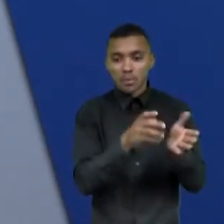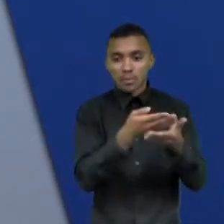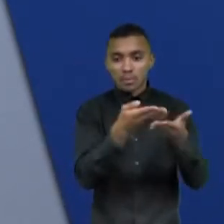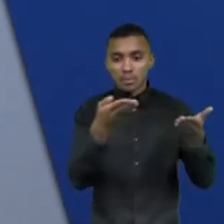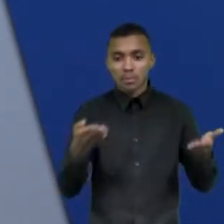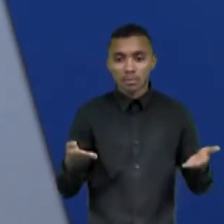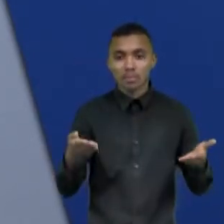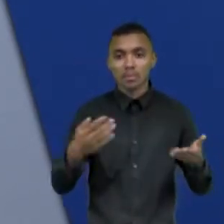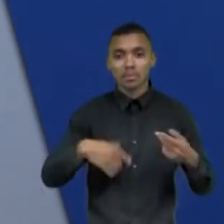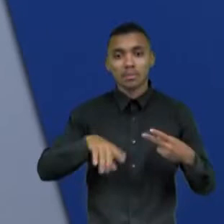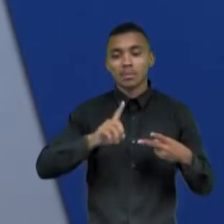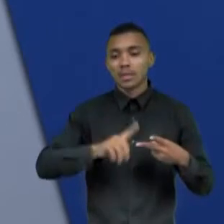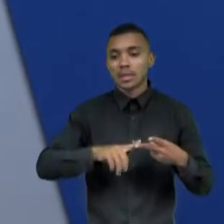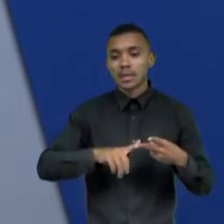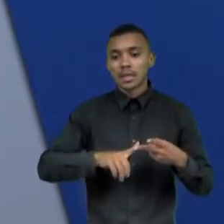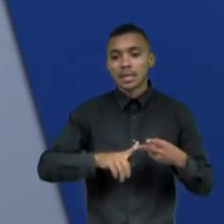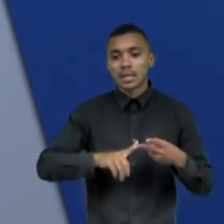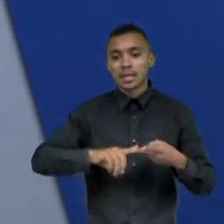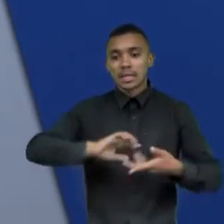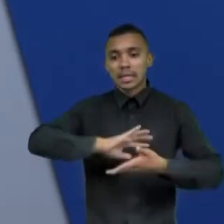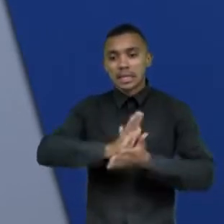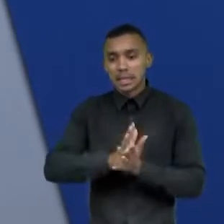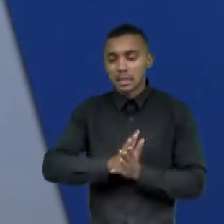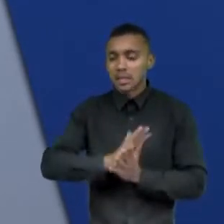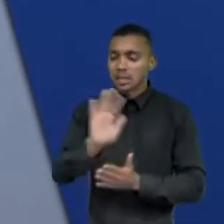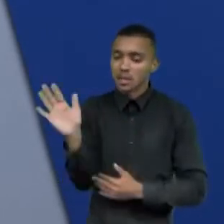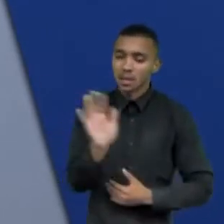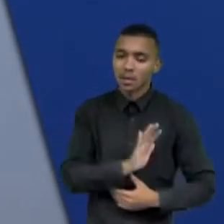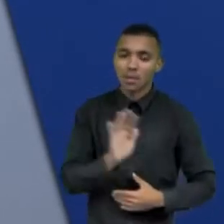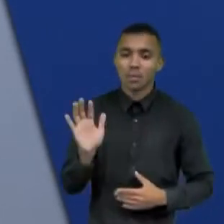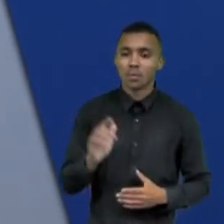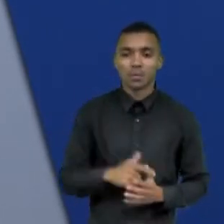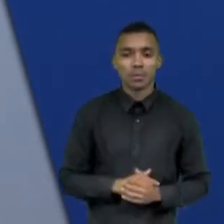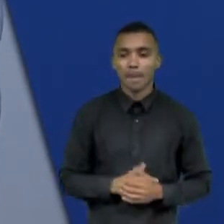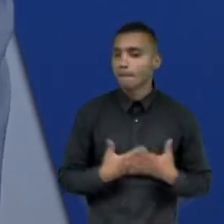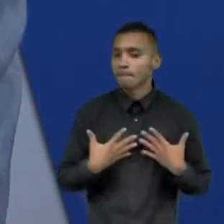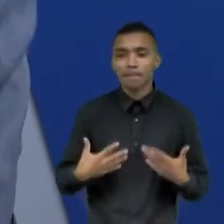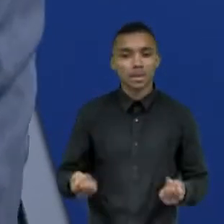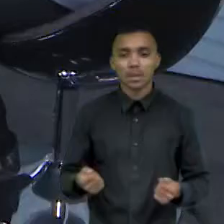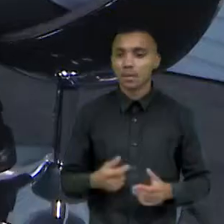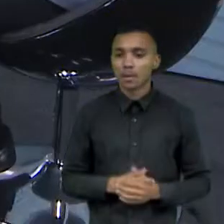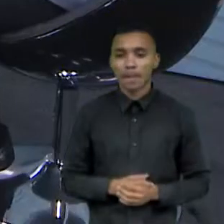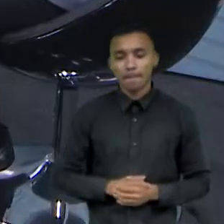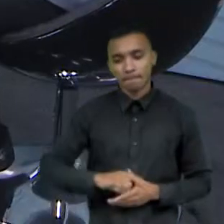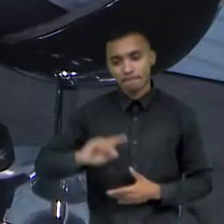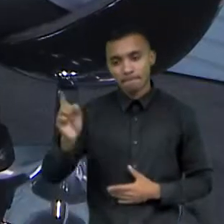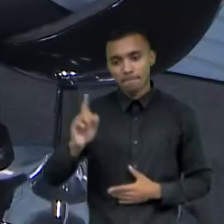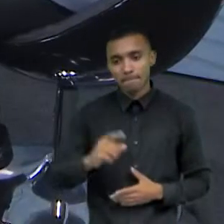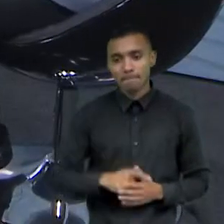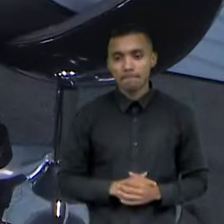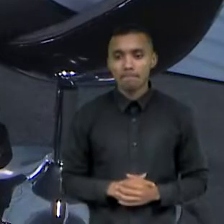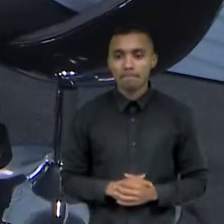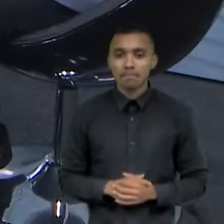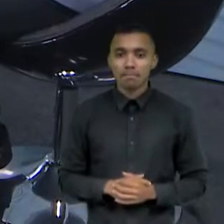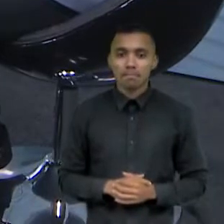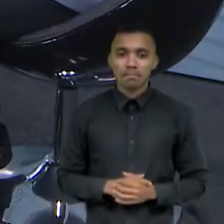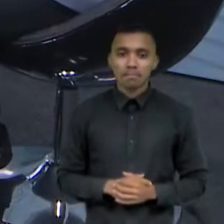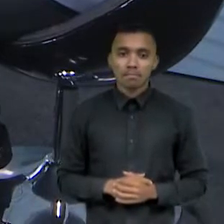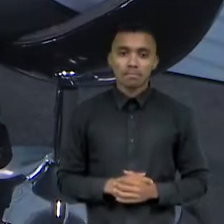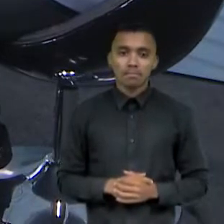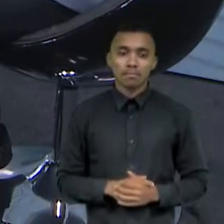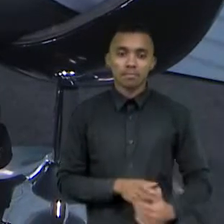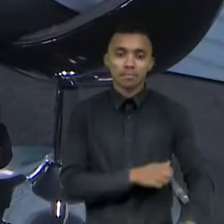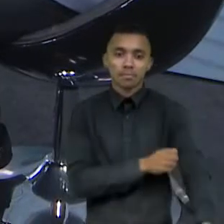não discriminação, que isso é inaceitável, qualquer forma de discriminação, né, Maria? Sim, totalmente.